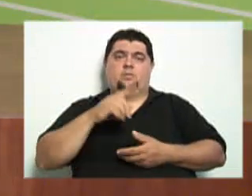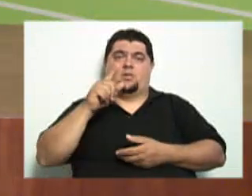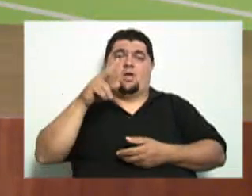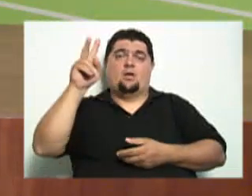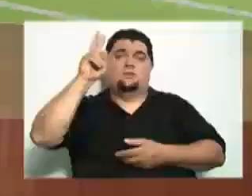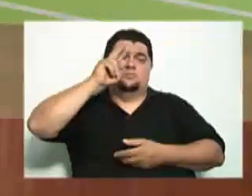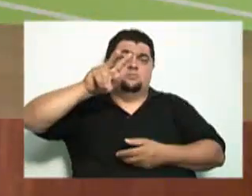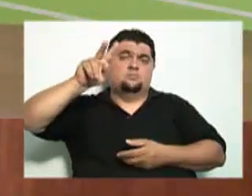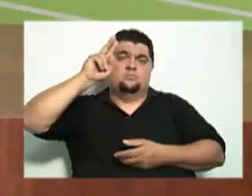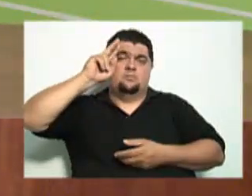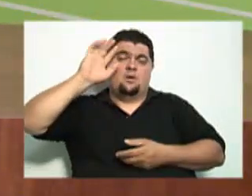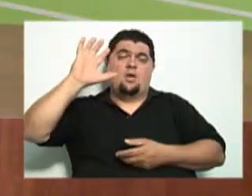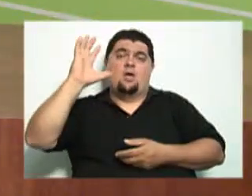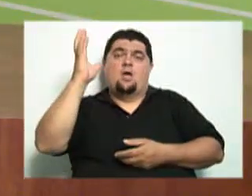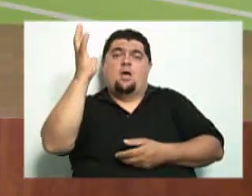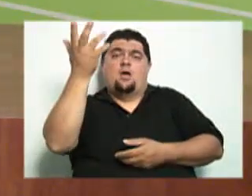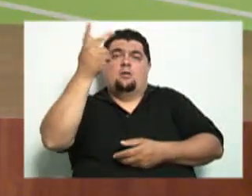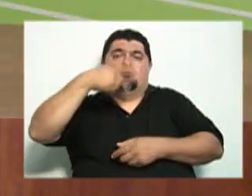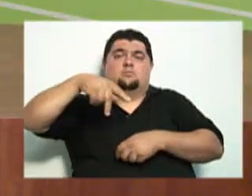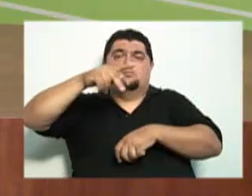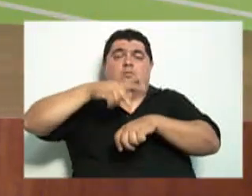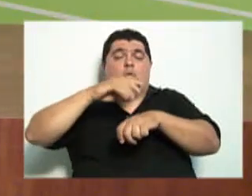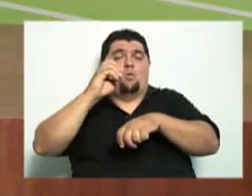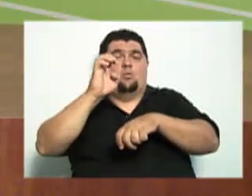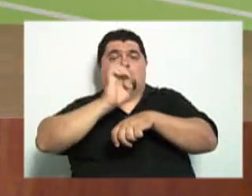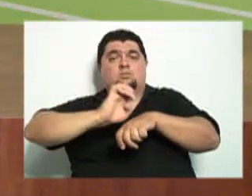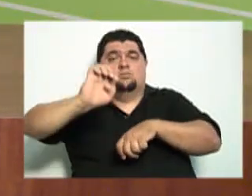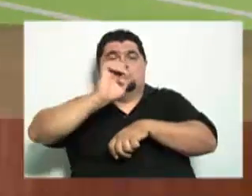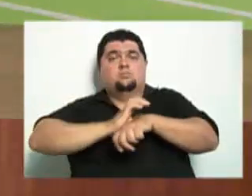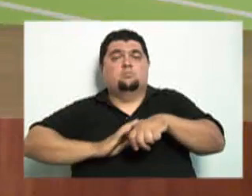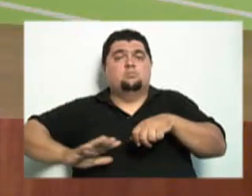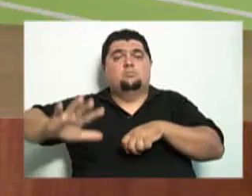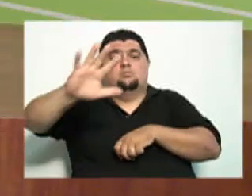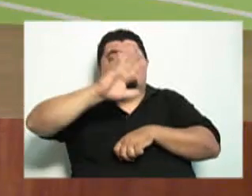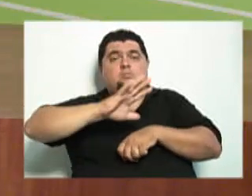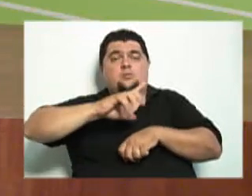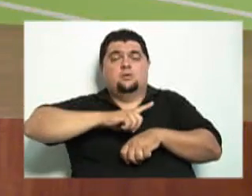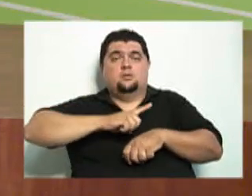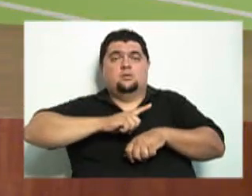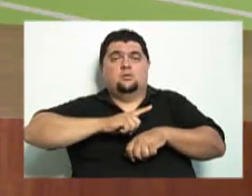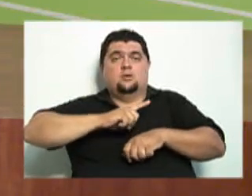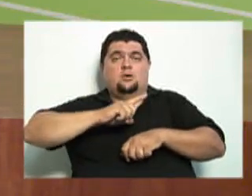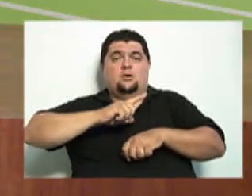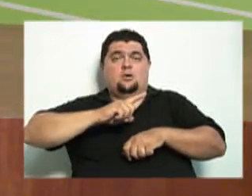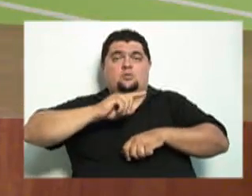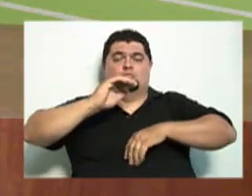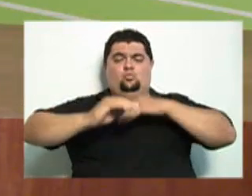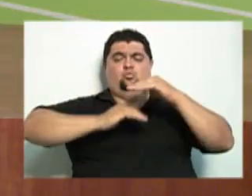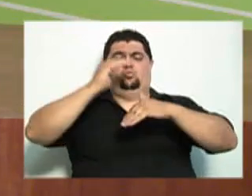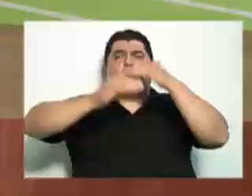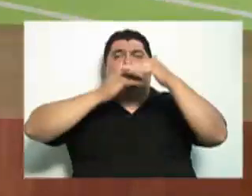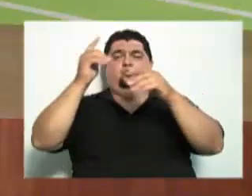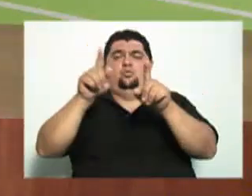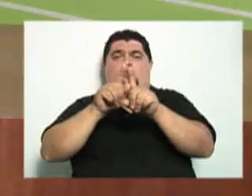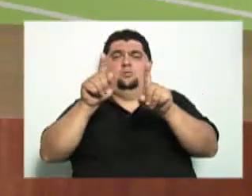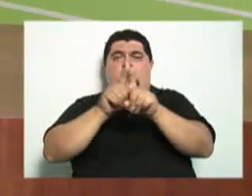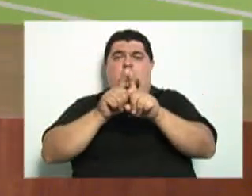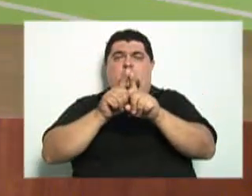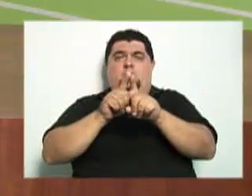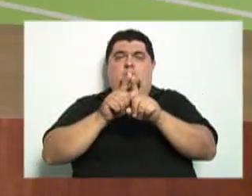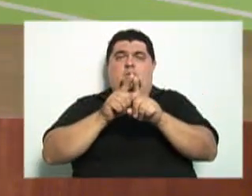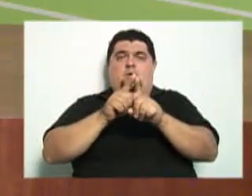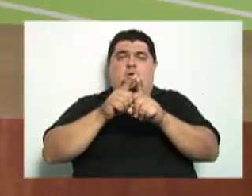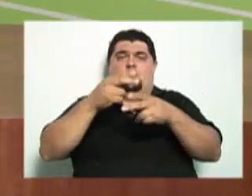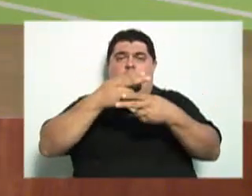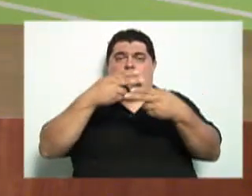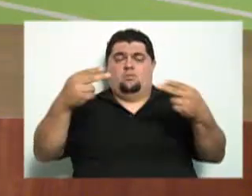histórico que passa a ocorrer nos países ou estados-nação que realizam sua evolução capitalista e se caracteriza pelo aumento sustentável